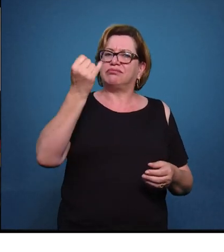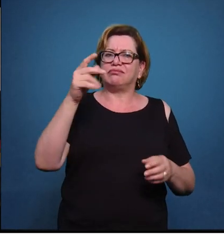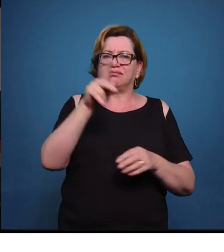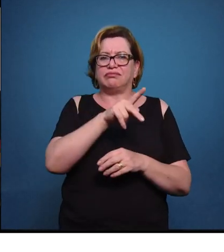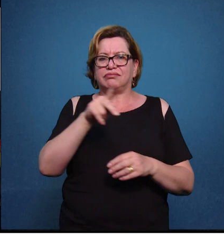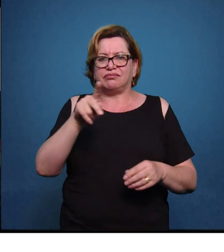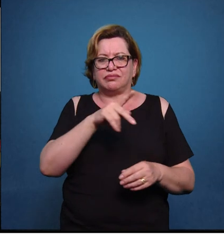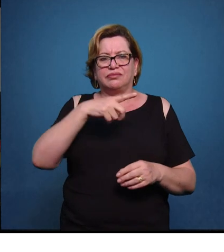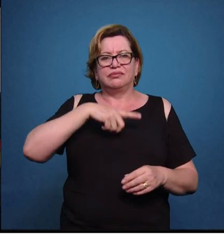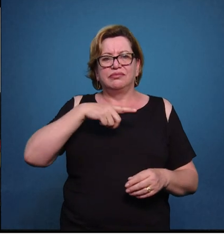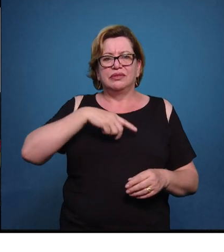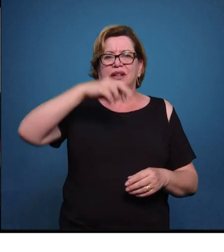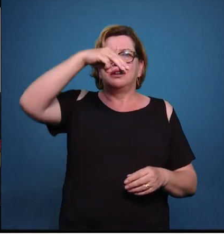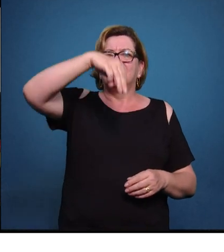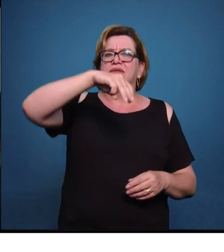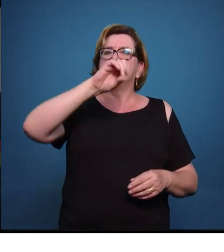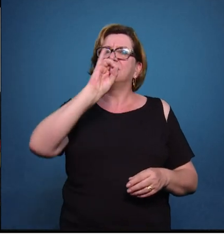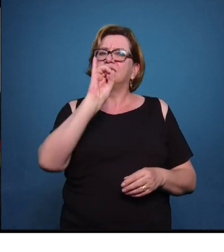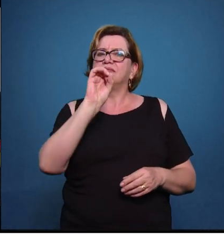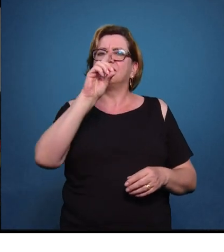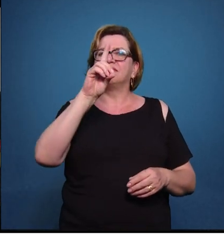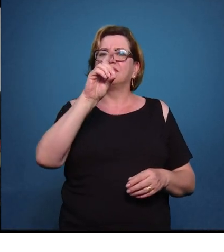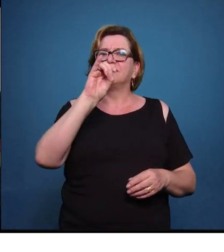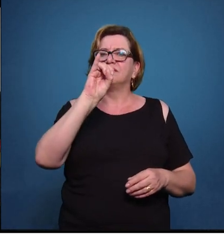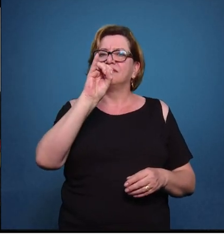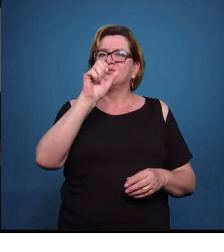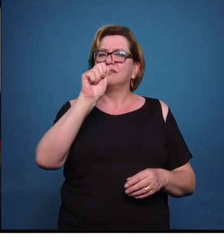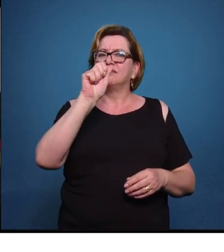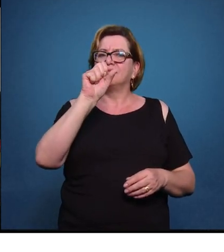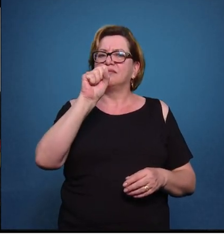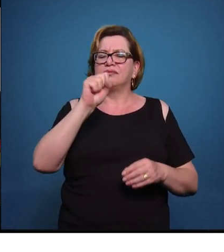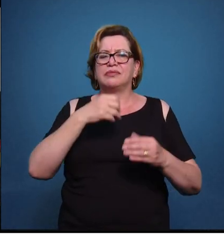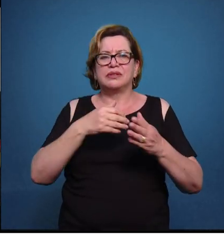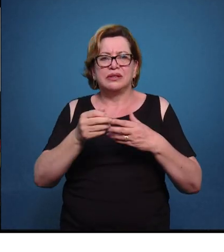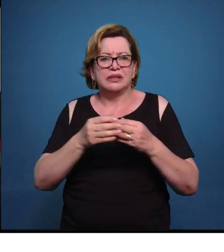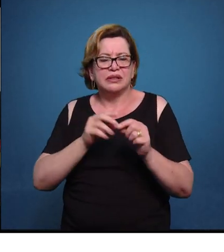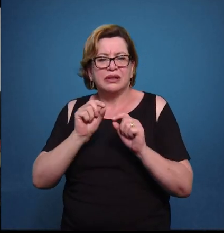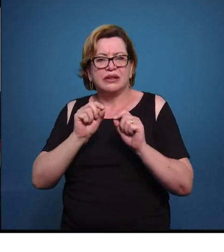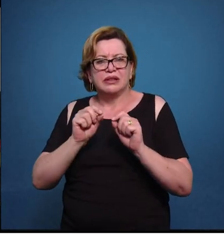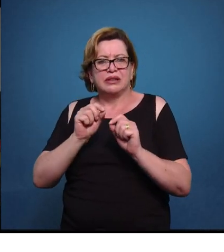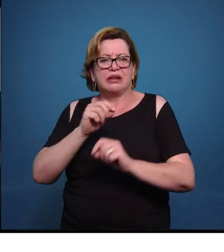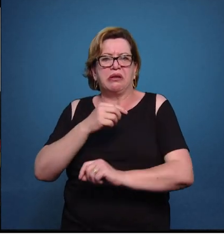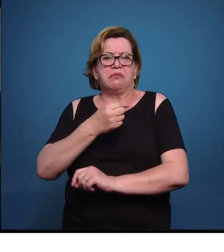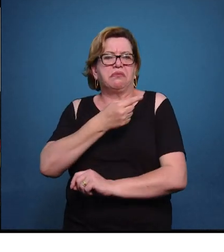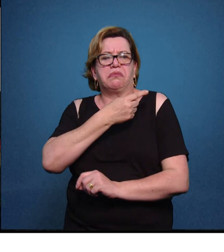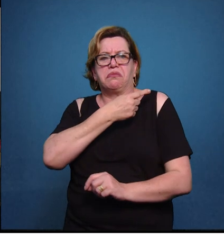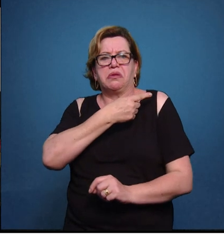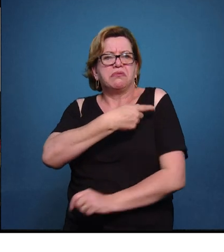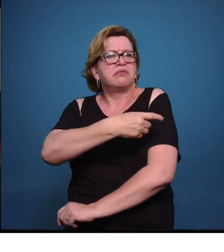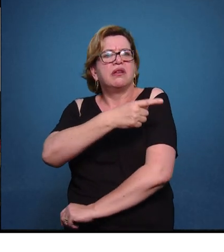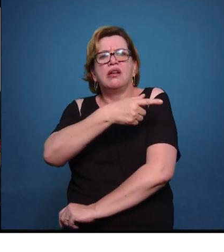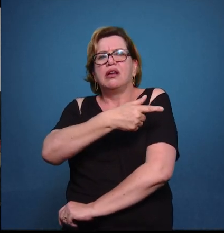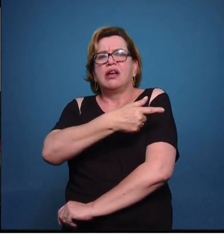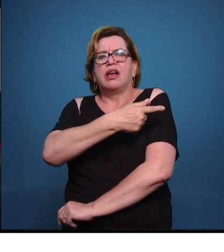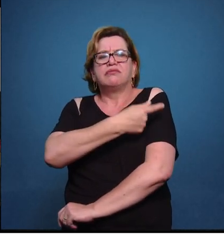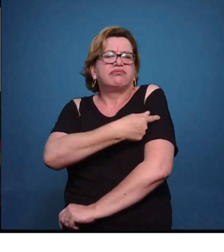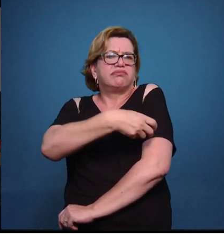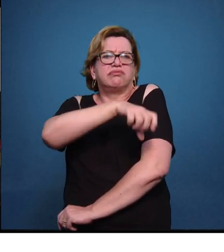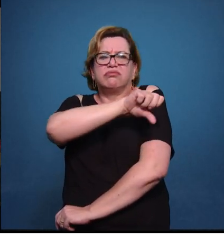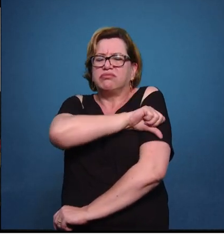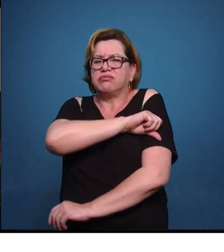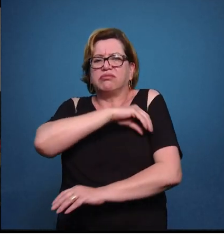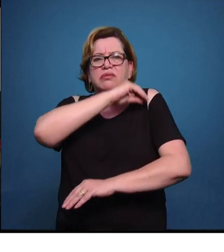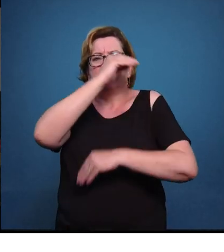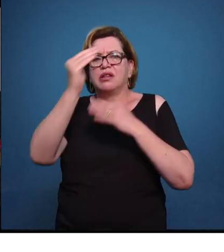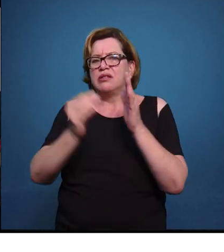traga as mídias para a sala de aula, não importa o nível em que ele ensine, que ele traga os jornais de informação geral, que ele traga as